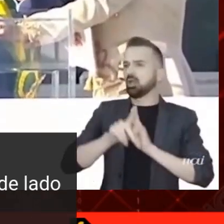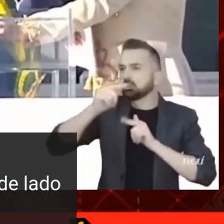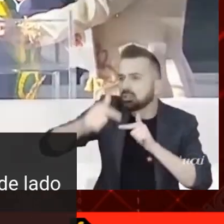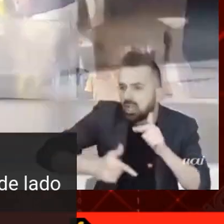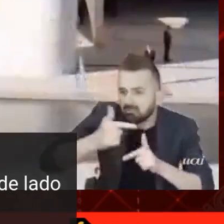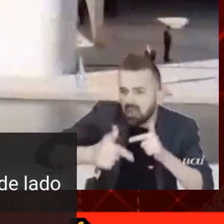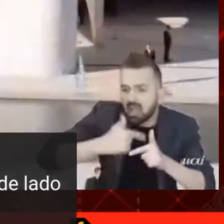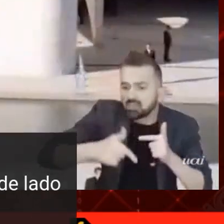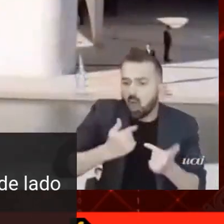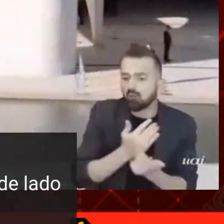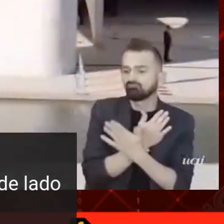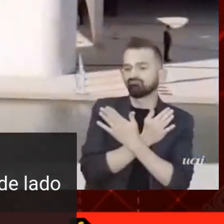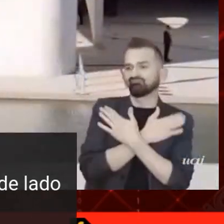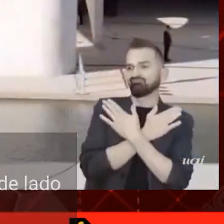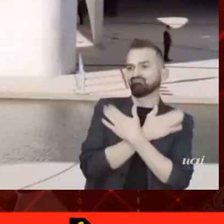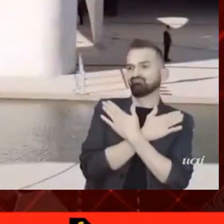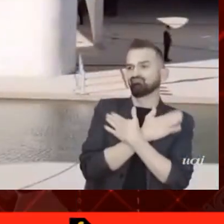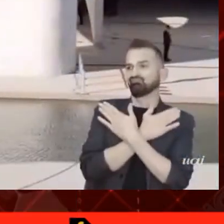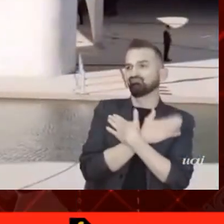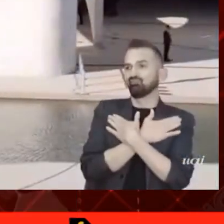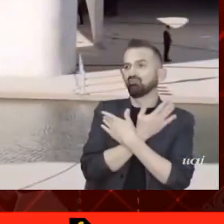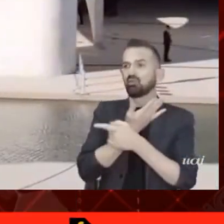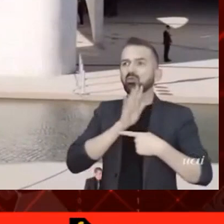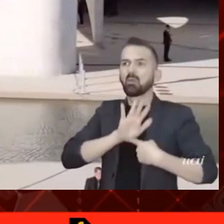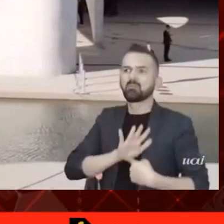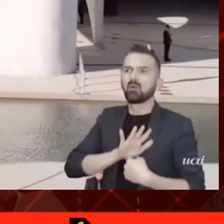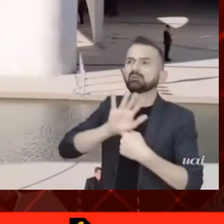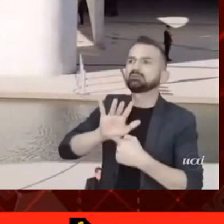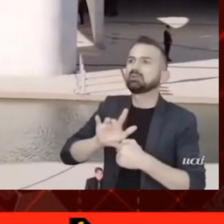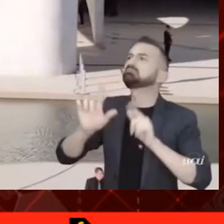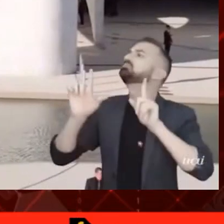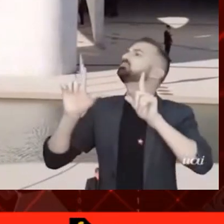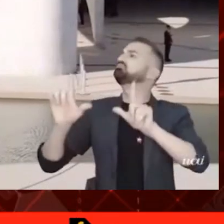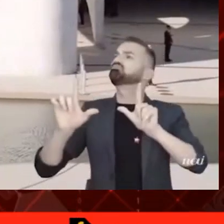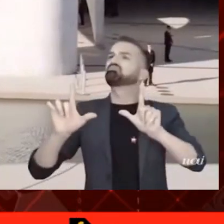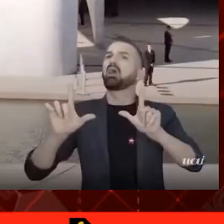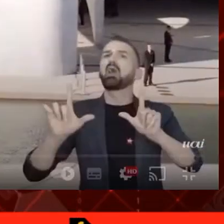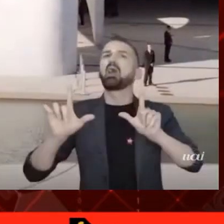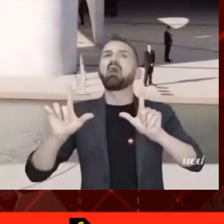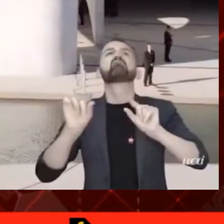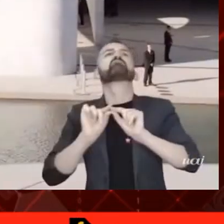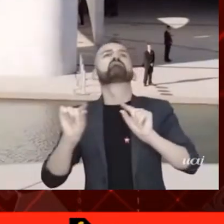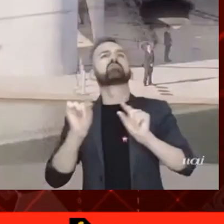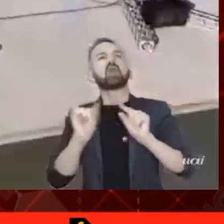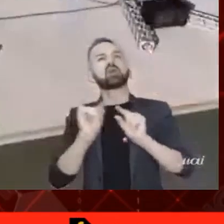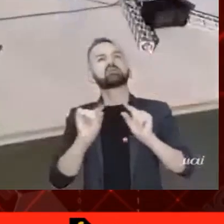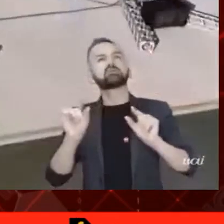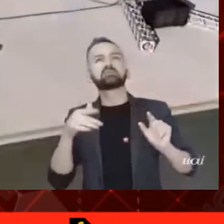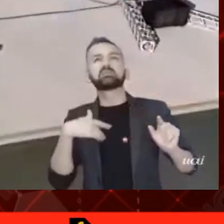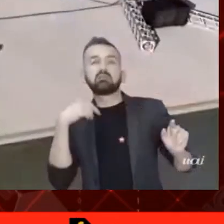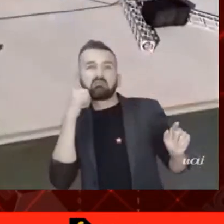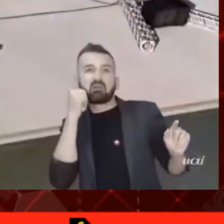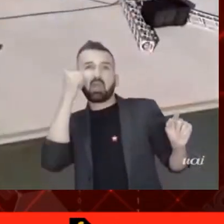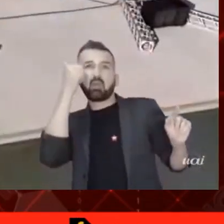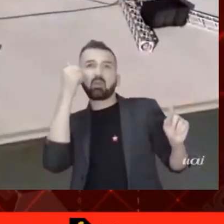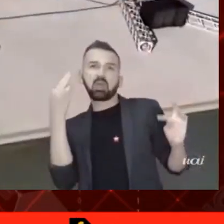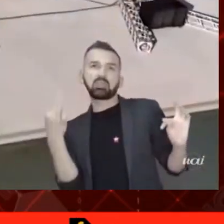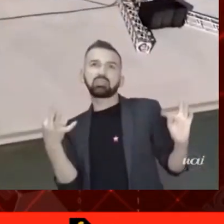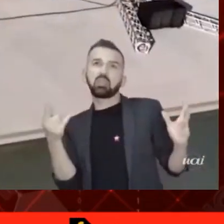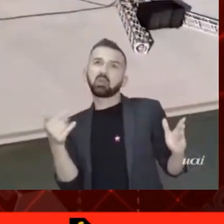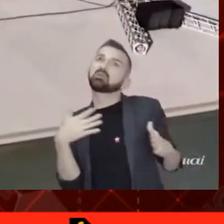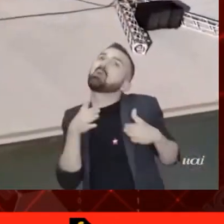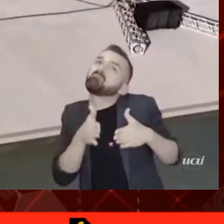exibido nos semáforos cartazes de Papelão com a frase que nos envergonha a todos por favor